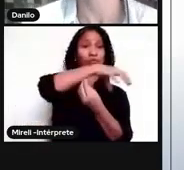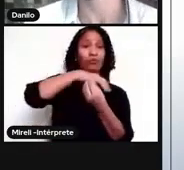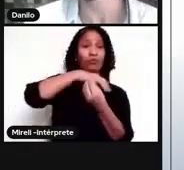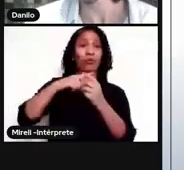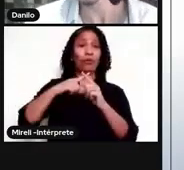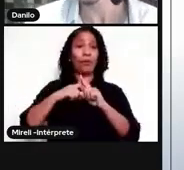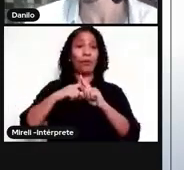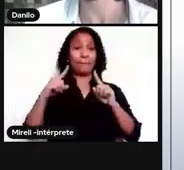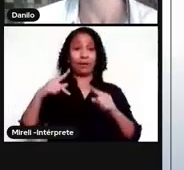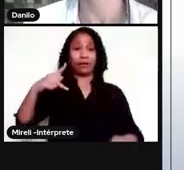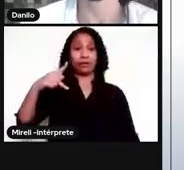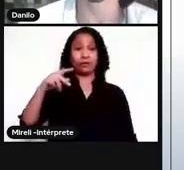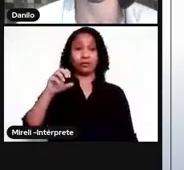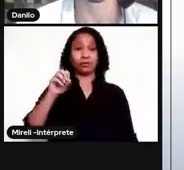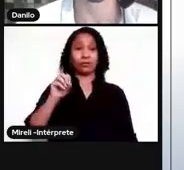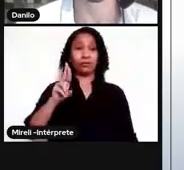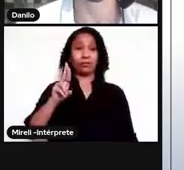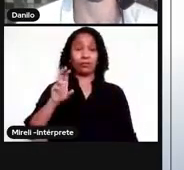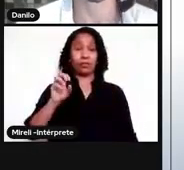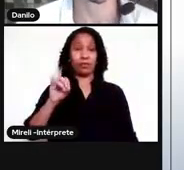E, além disso,